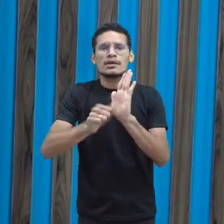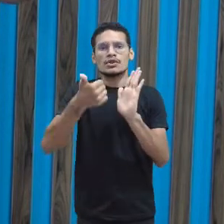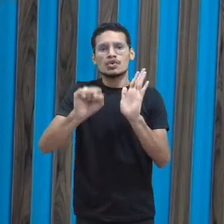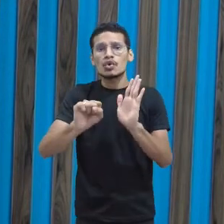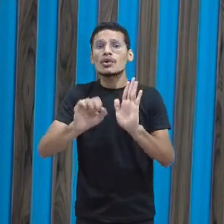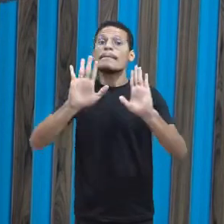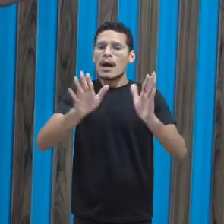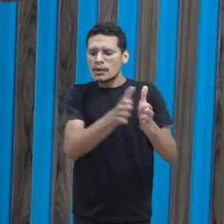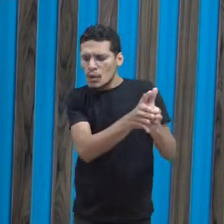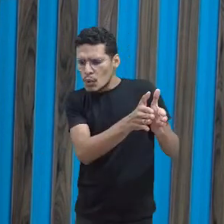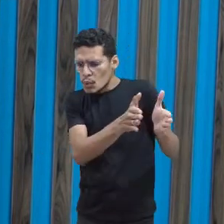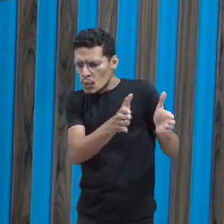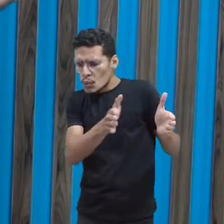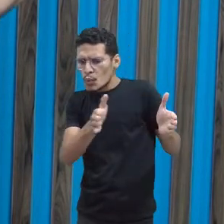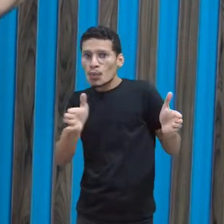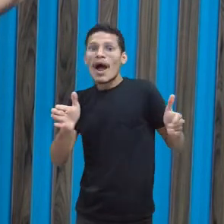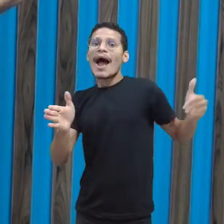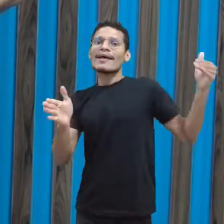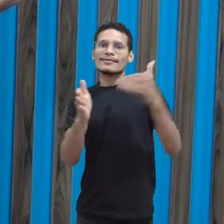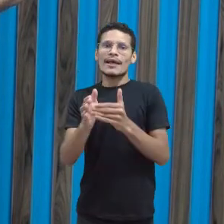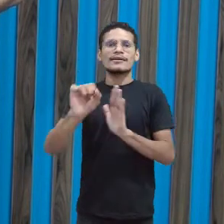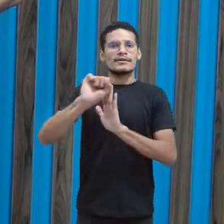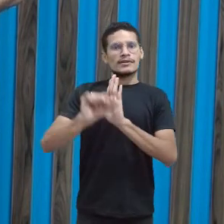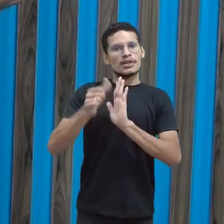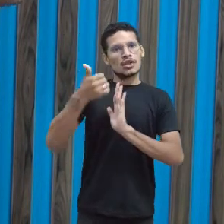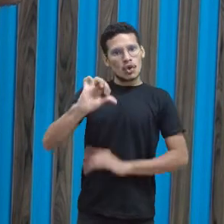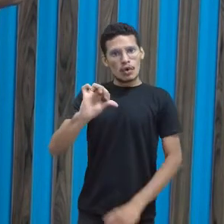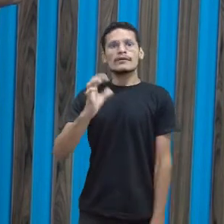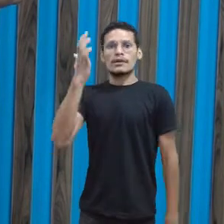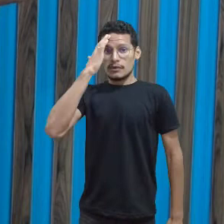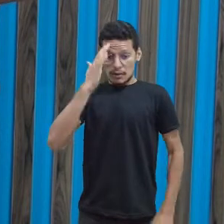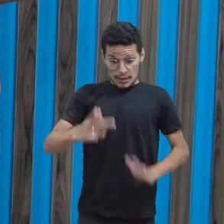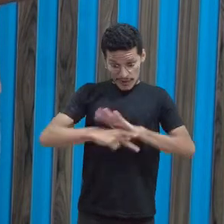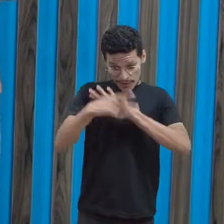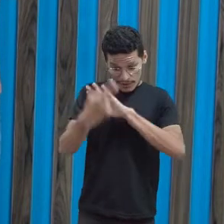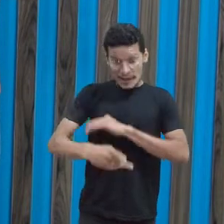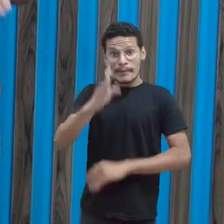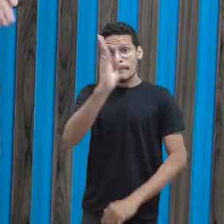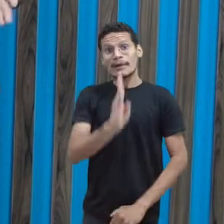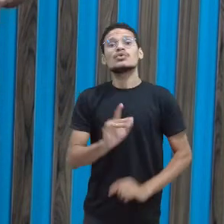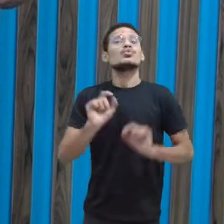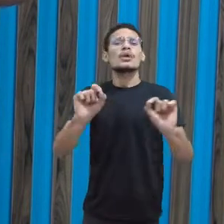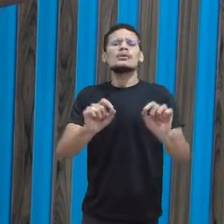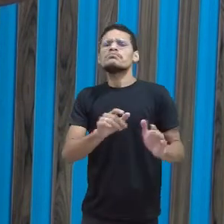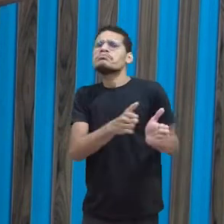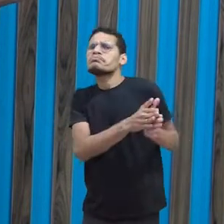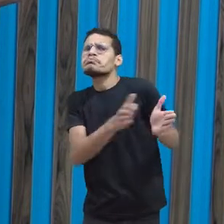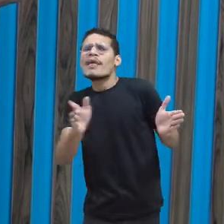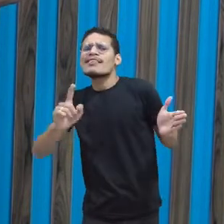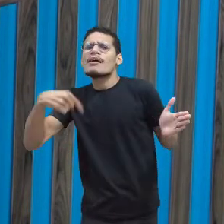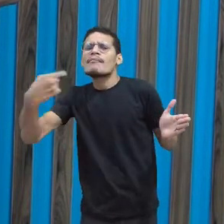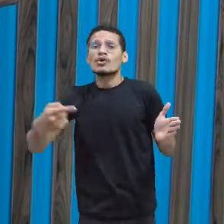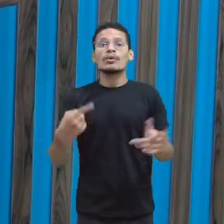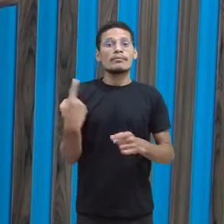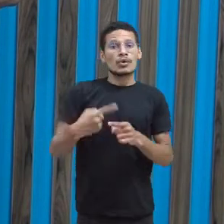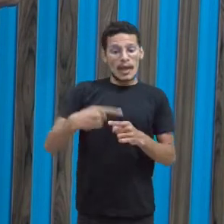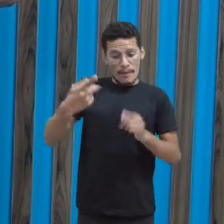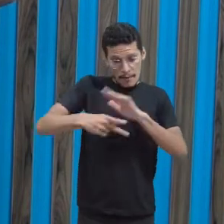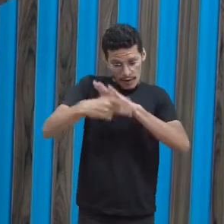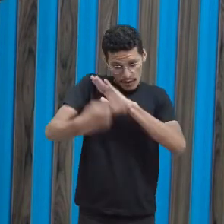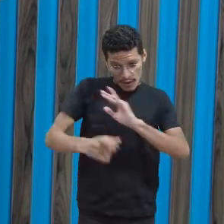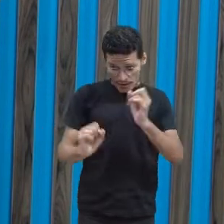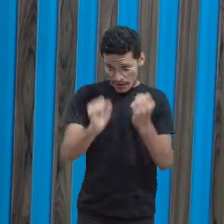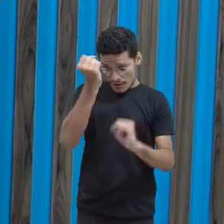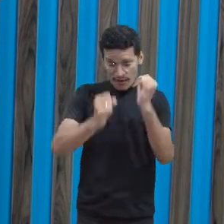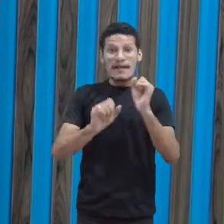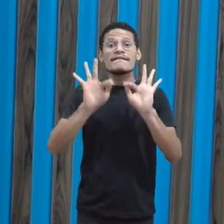que vai avançando, né, no início do século XIX. Aqui no Brasil, vem mais tardiamente, já que o nosso processo de industrialização ele começa no